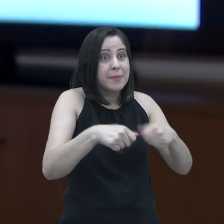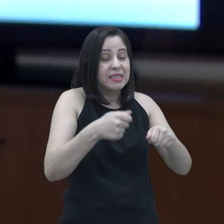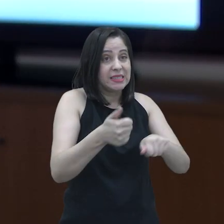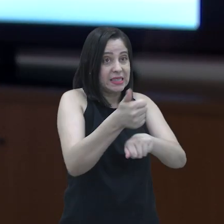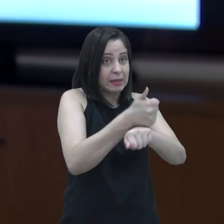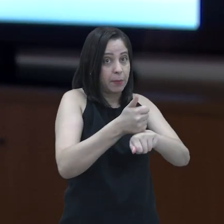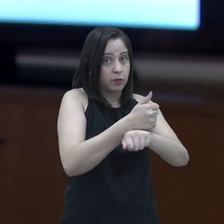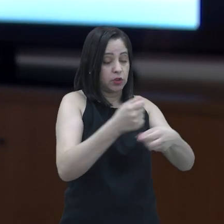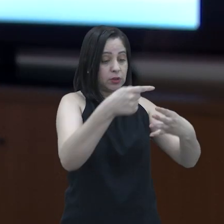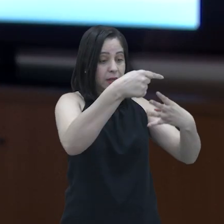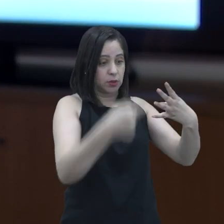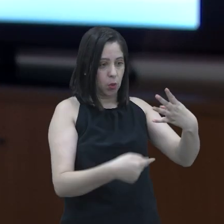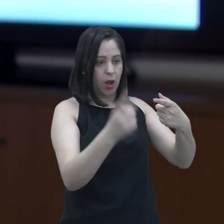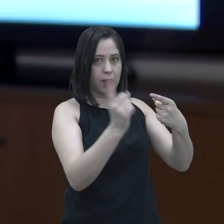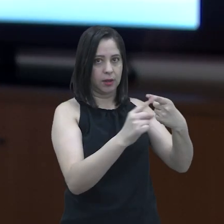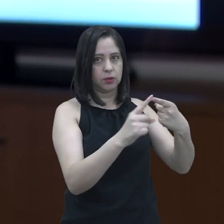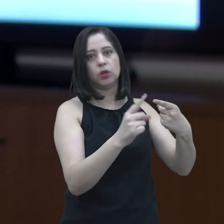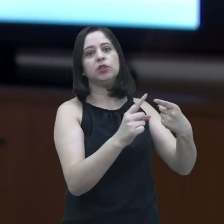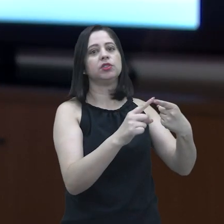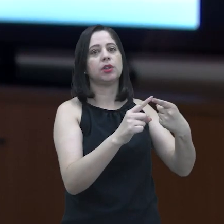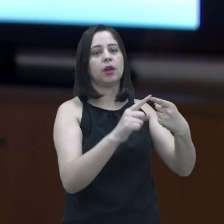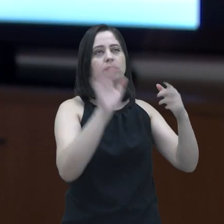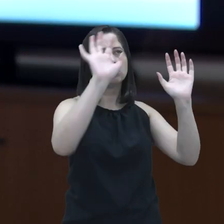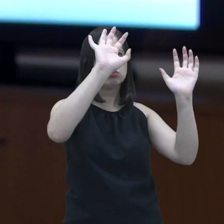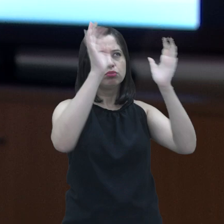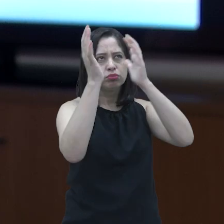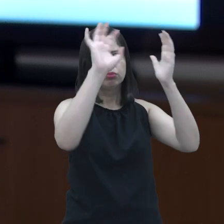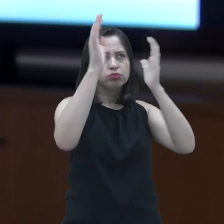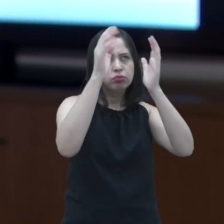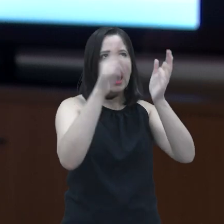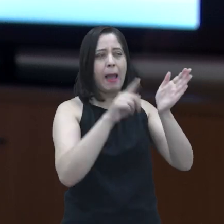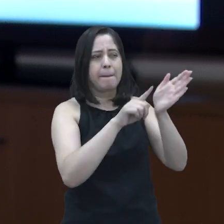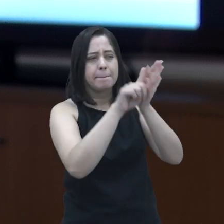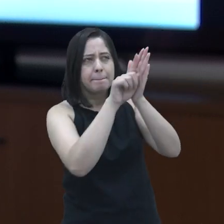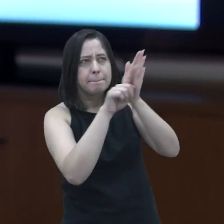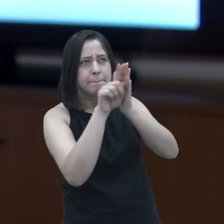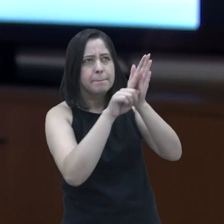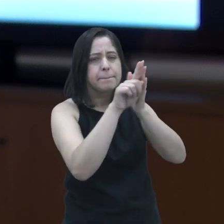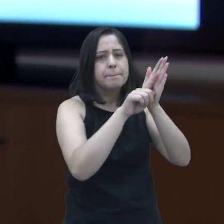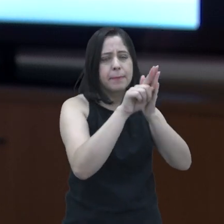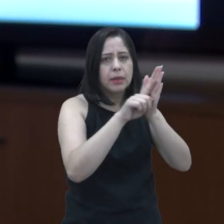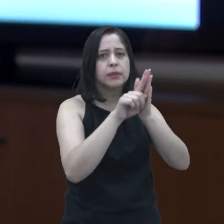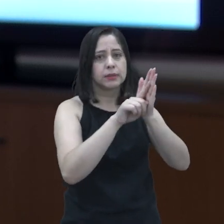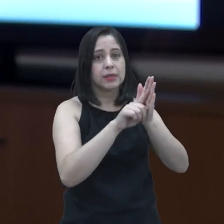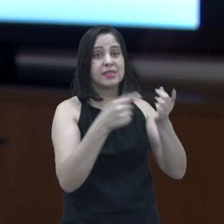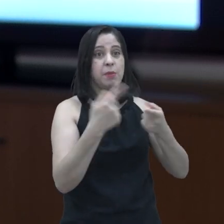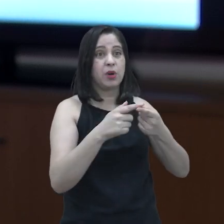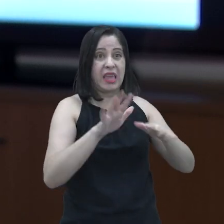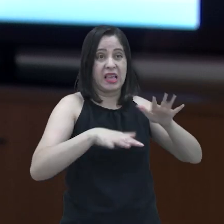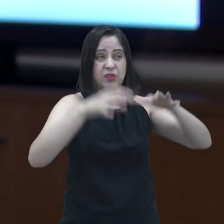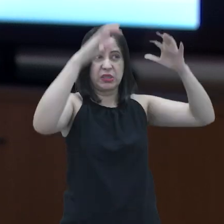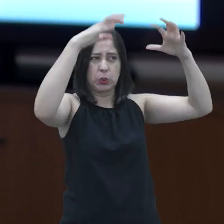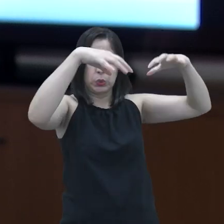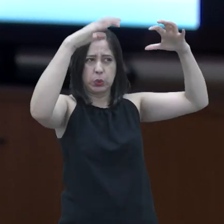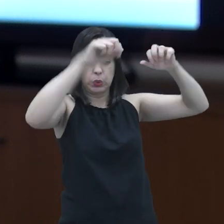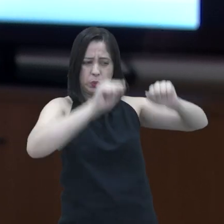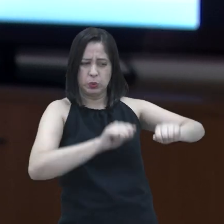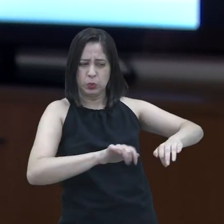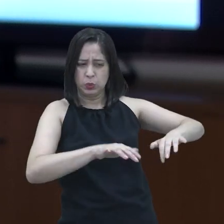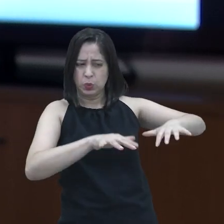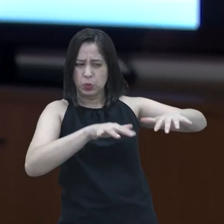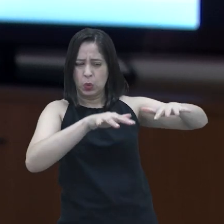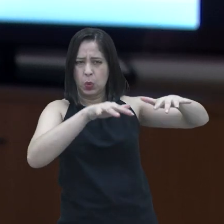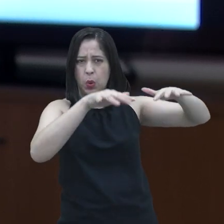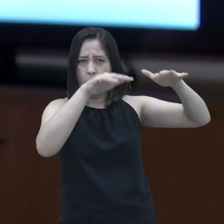precisamos ter especialistas de 4 áreas diferentes. Da área de meteorologia, porque sendo fenômenos provocados por chuva, né,